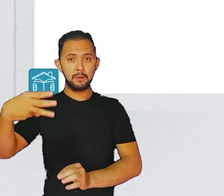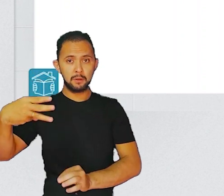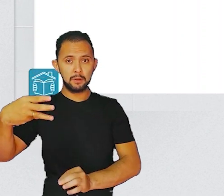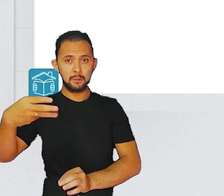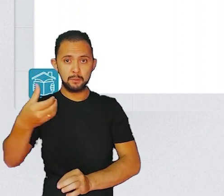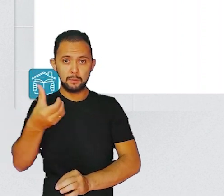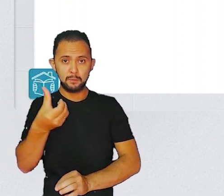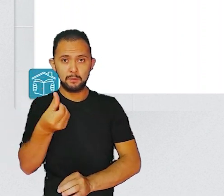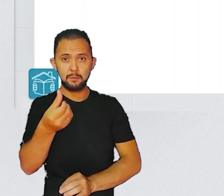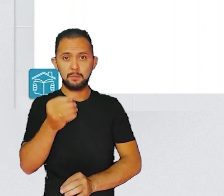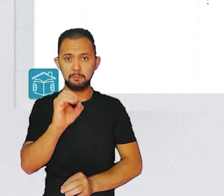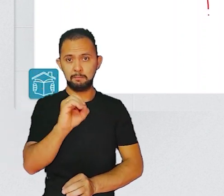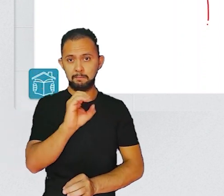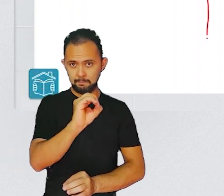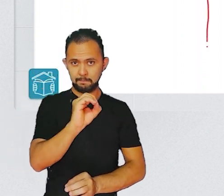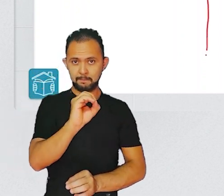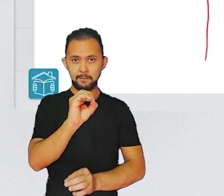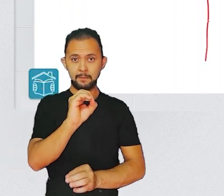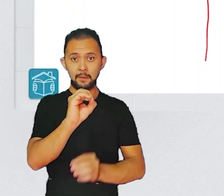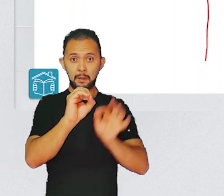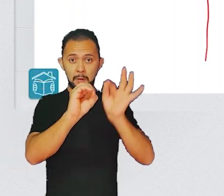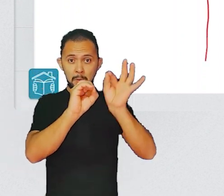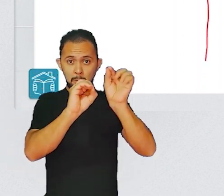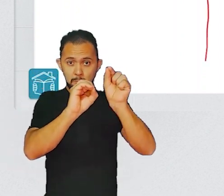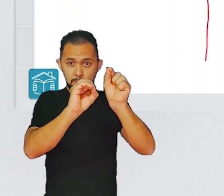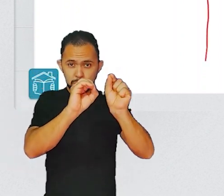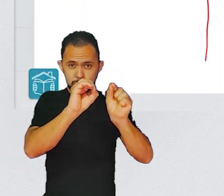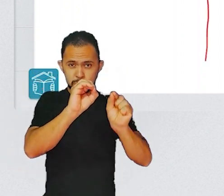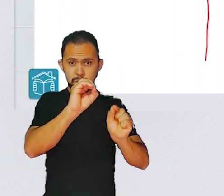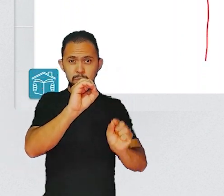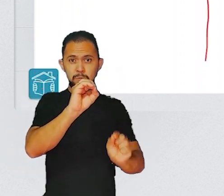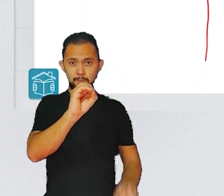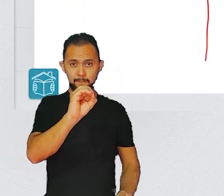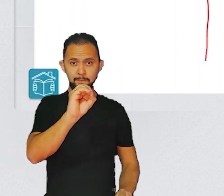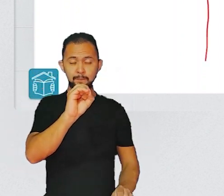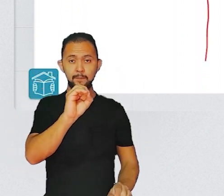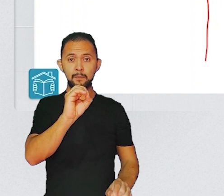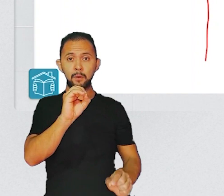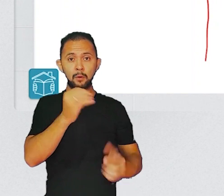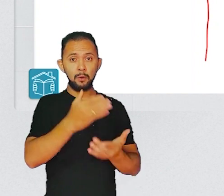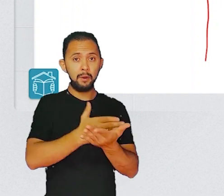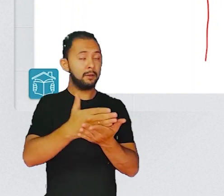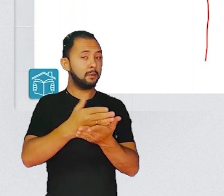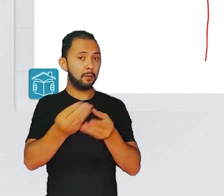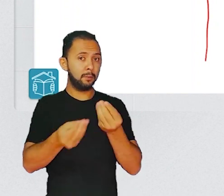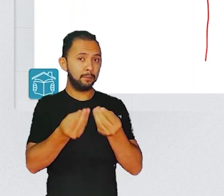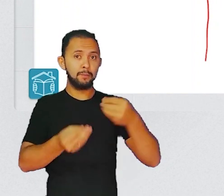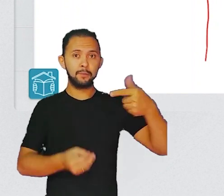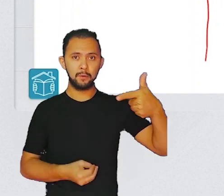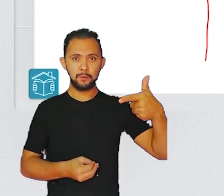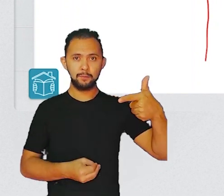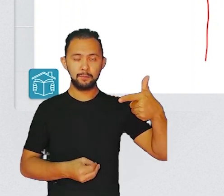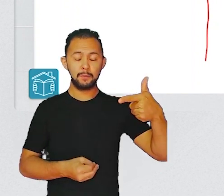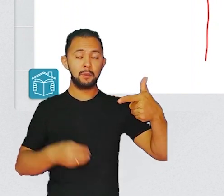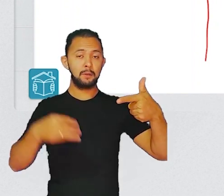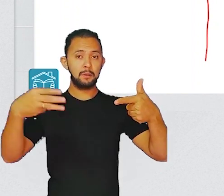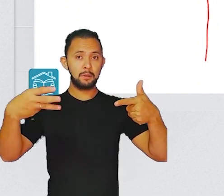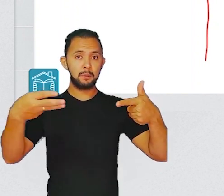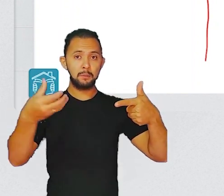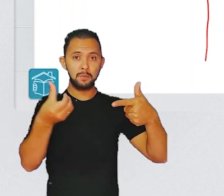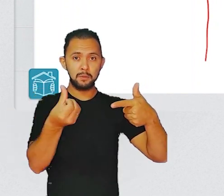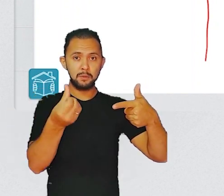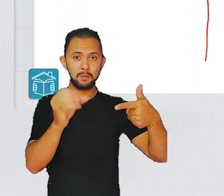3.600. Ó, vamos colocar a barra, agora dividido por 2. Quanto é 3.600 dividido por 2?